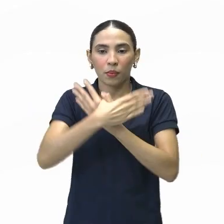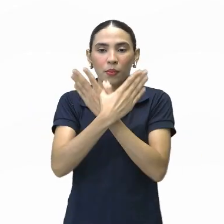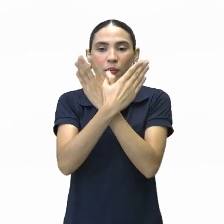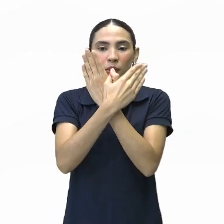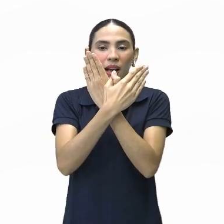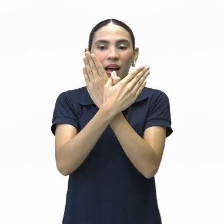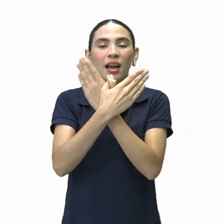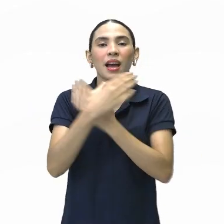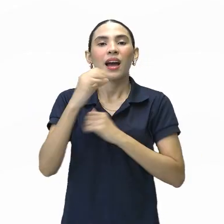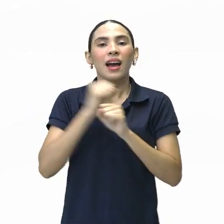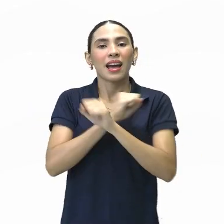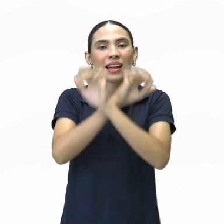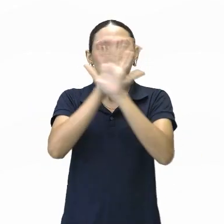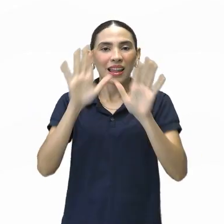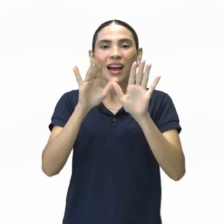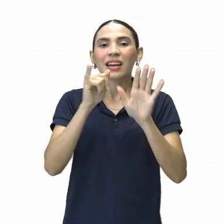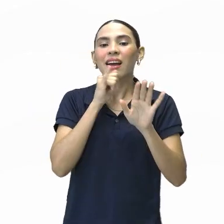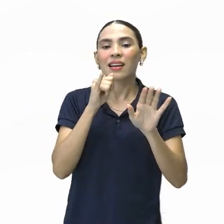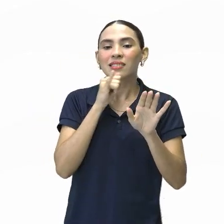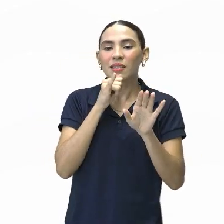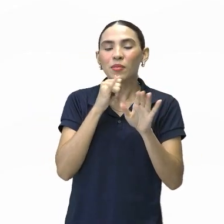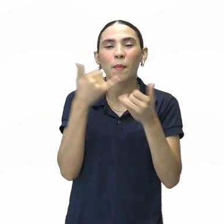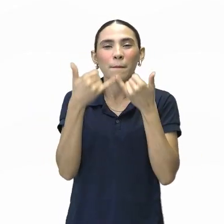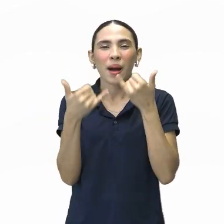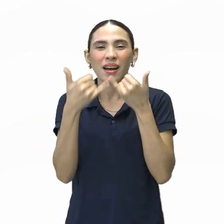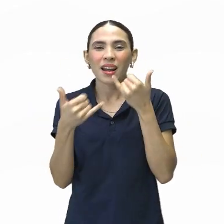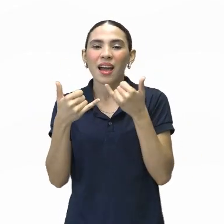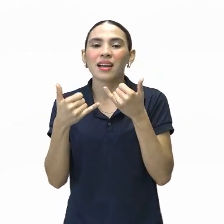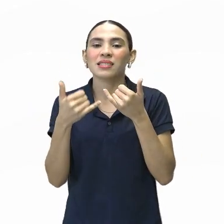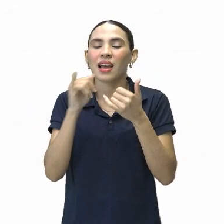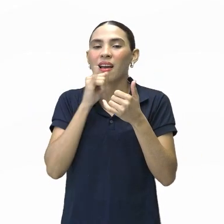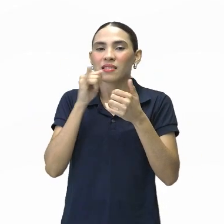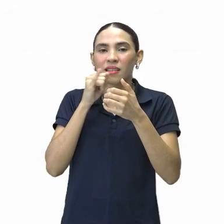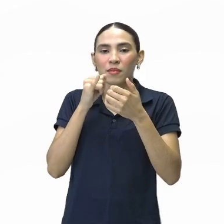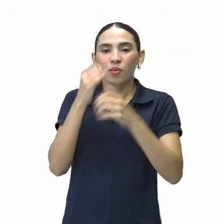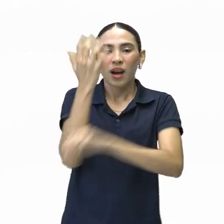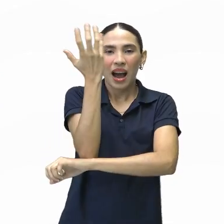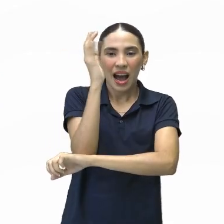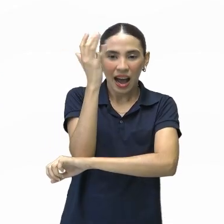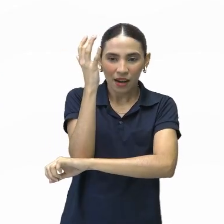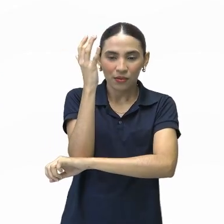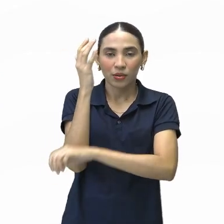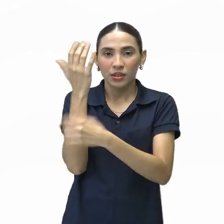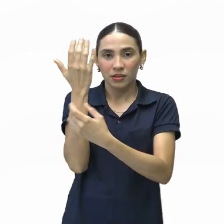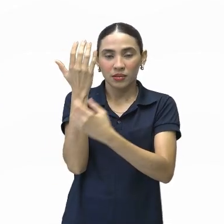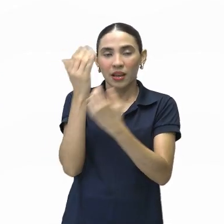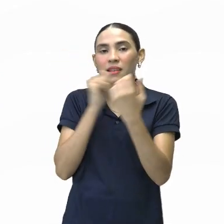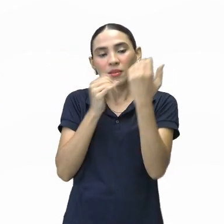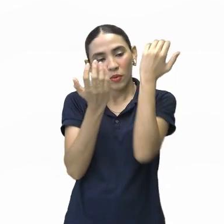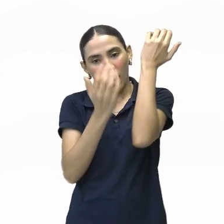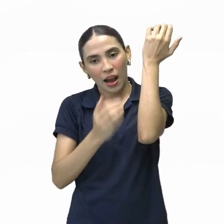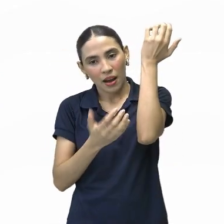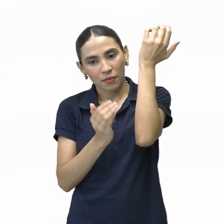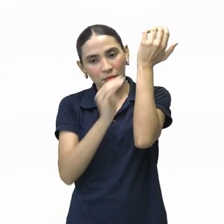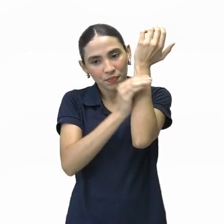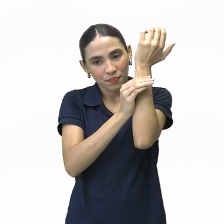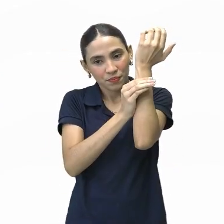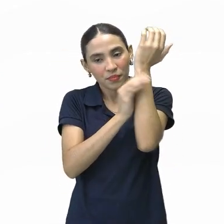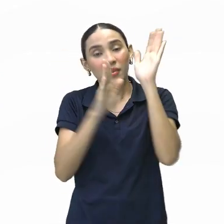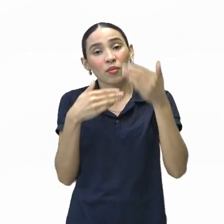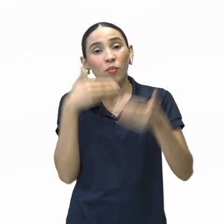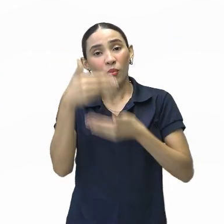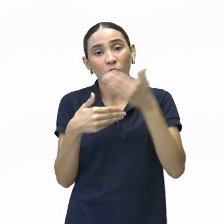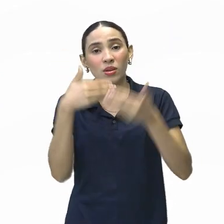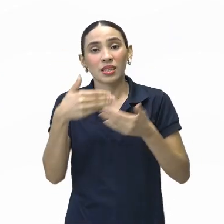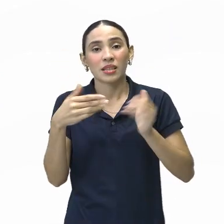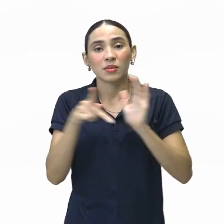clara, né, que parece aí com a superfície da árvore onde ela está. Isso aí é um processo na natureza que